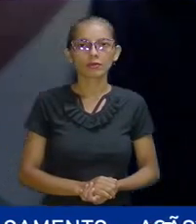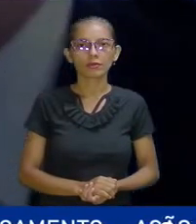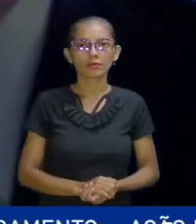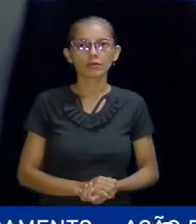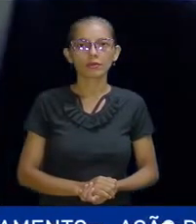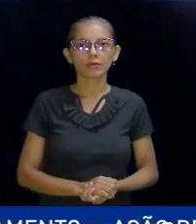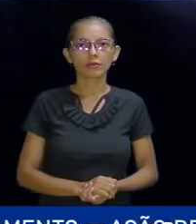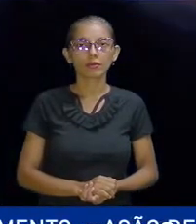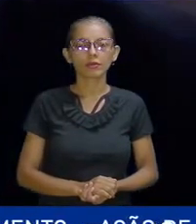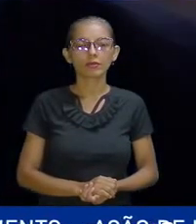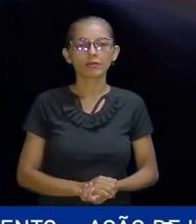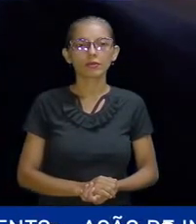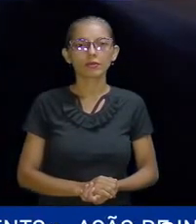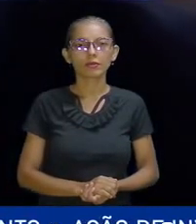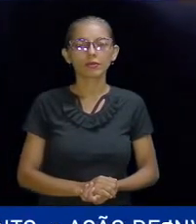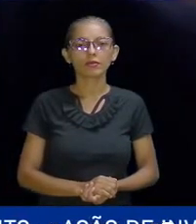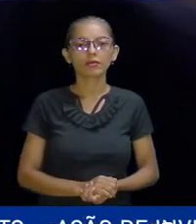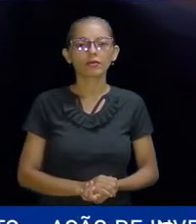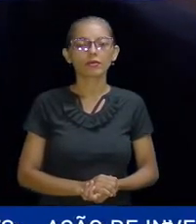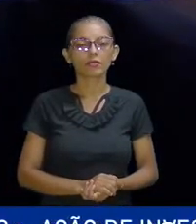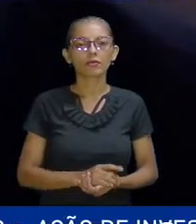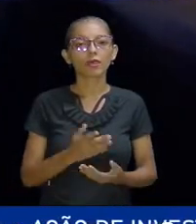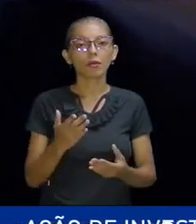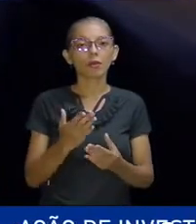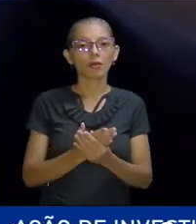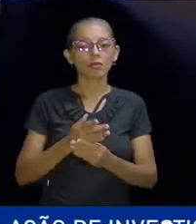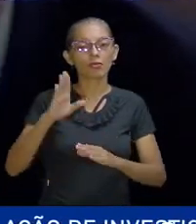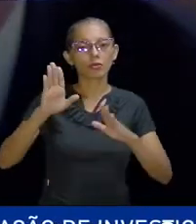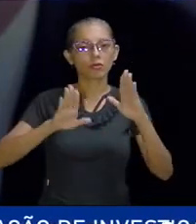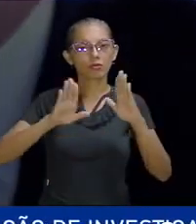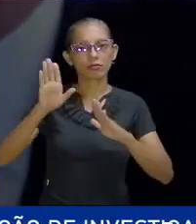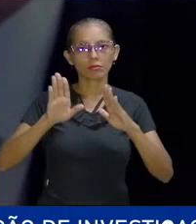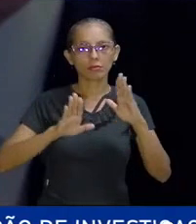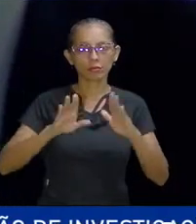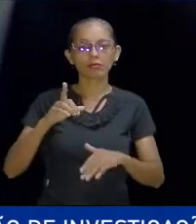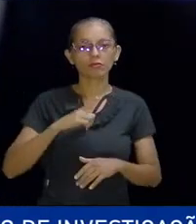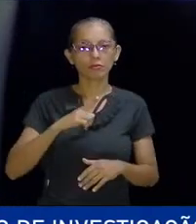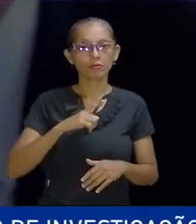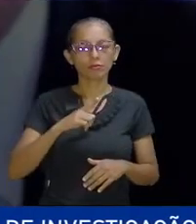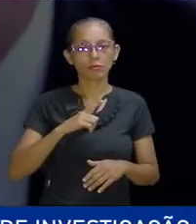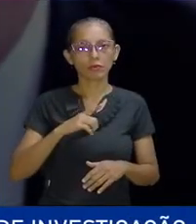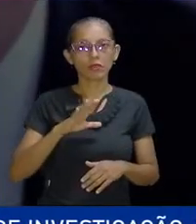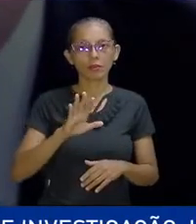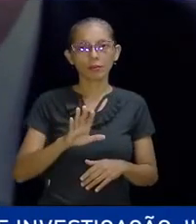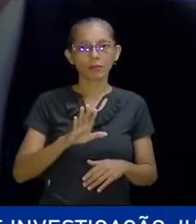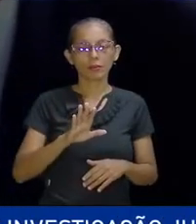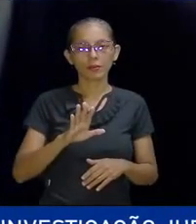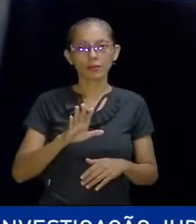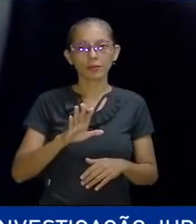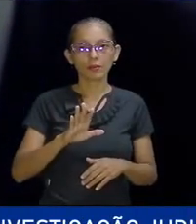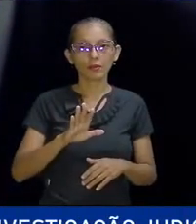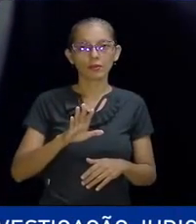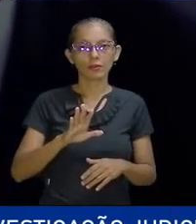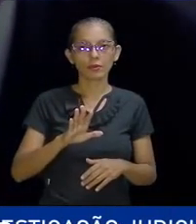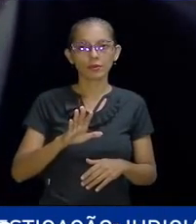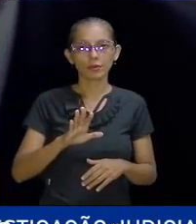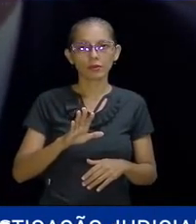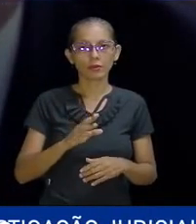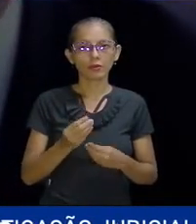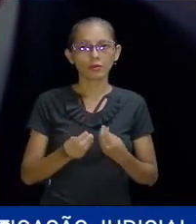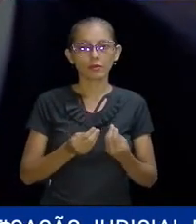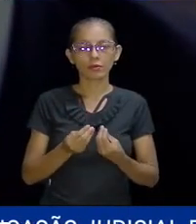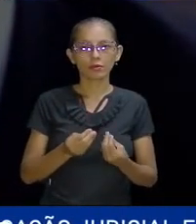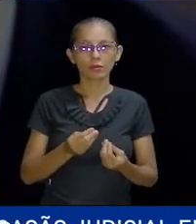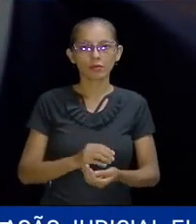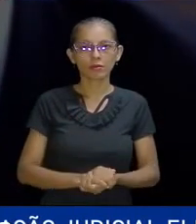que são processos licitatórios, e a maioria, Excelência, e que